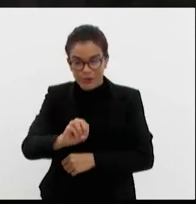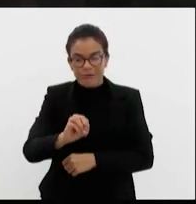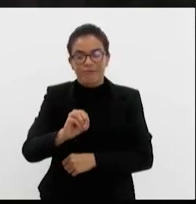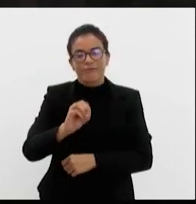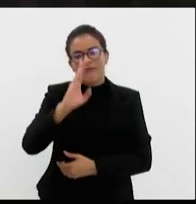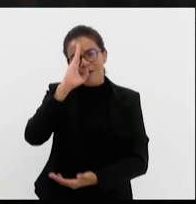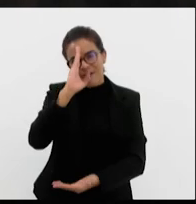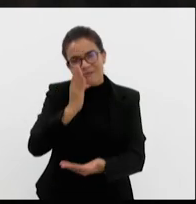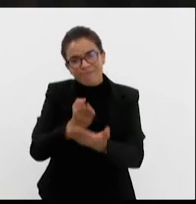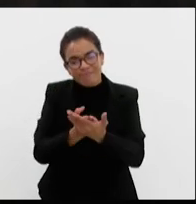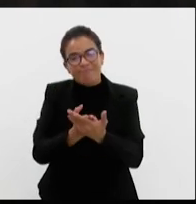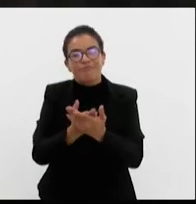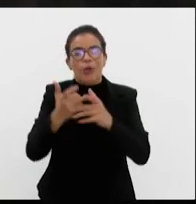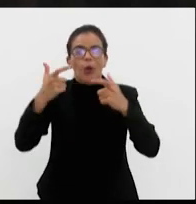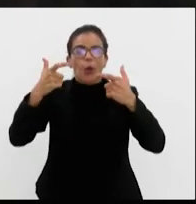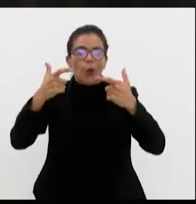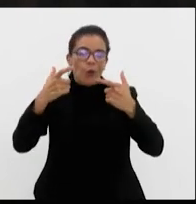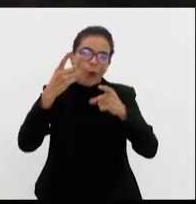um caminho